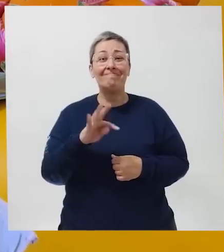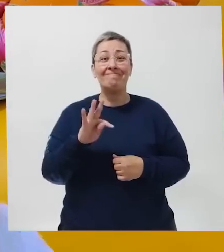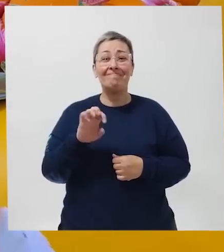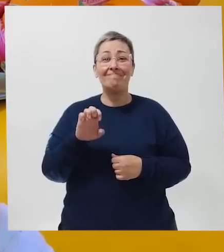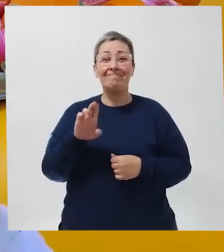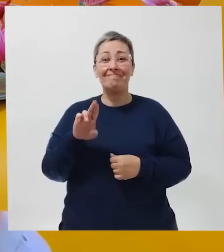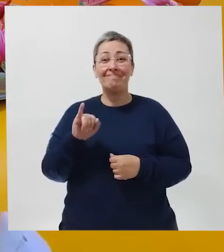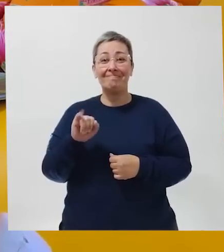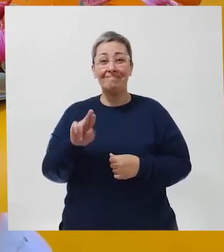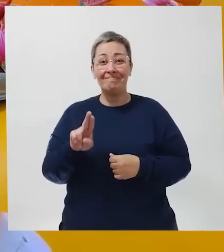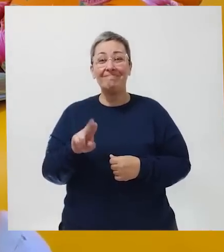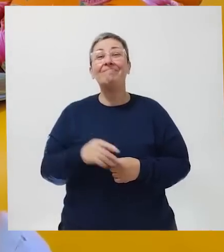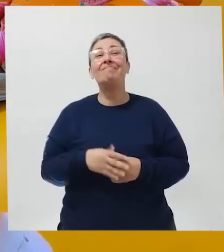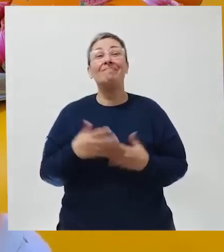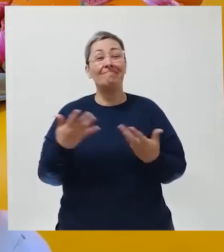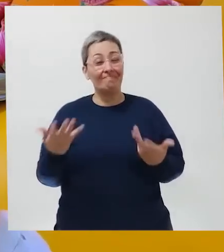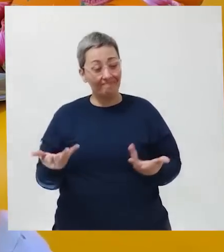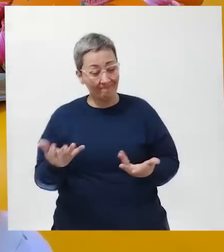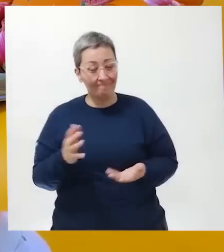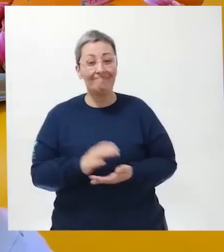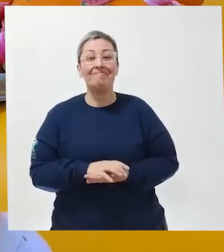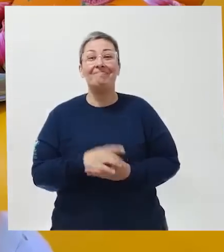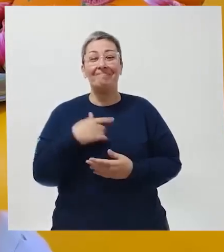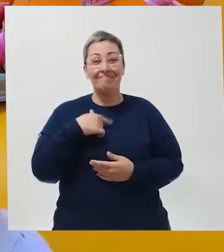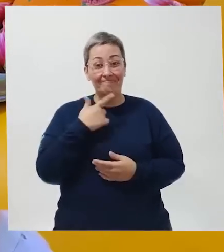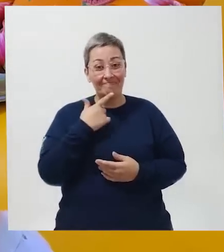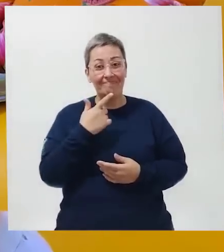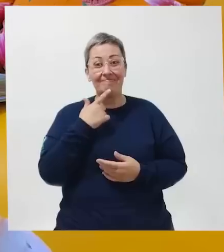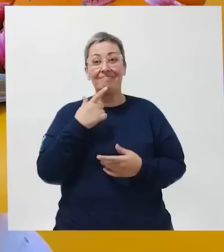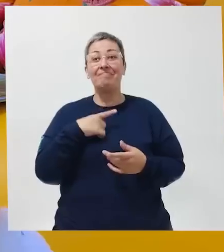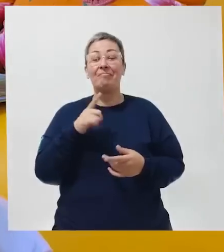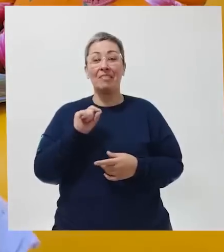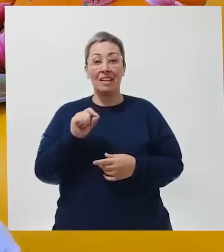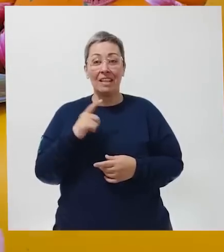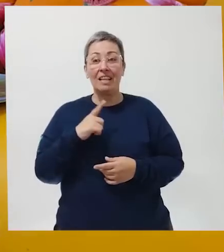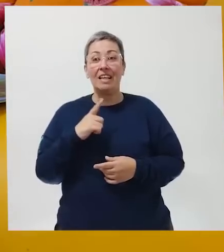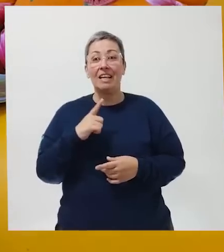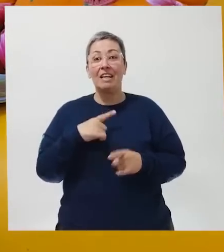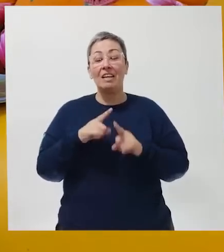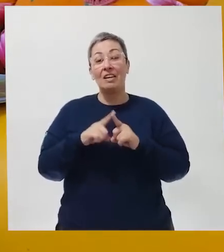ainda? O nosso amigo Teiu, o nosso lagarto.